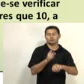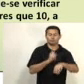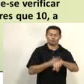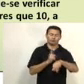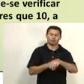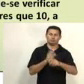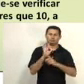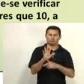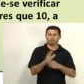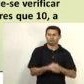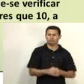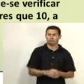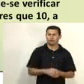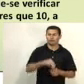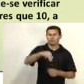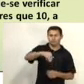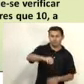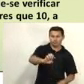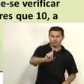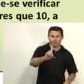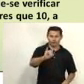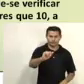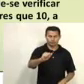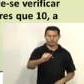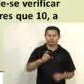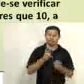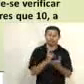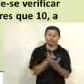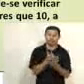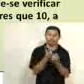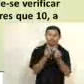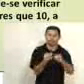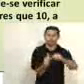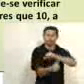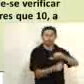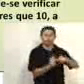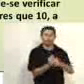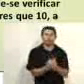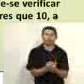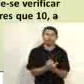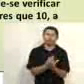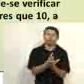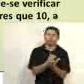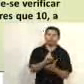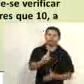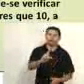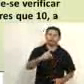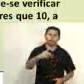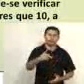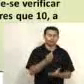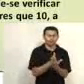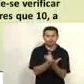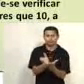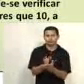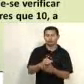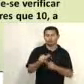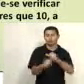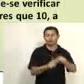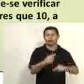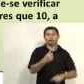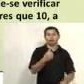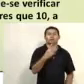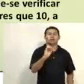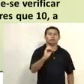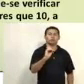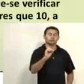eu vou deixar a média constante e vou alterar o desvio padrão. O desvio padrão fosse alterado de 10 para